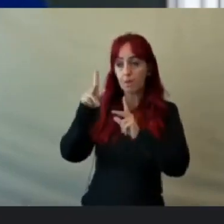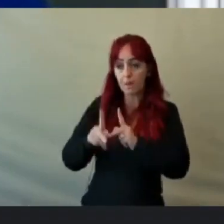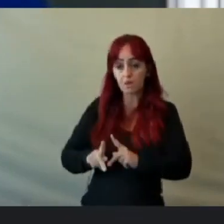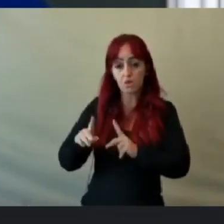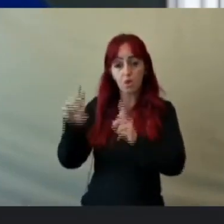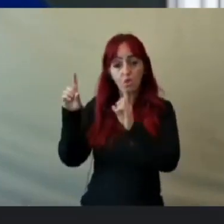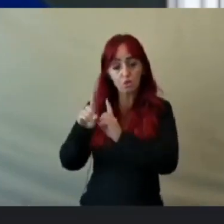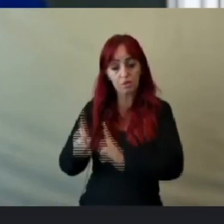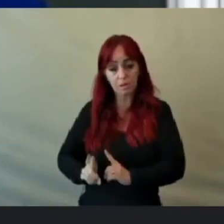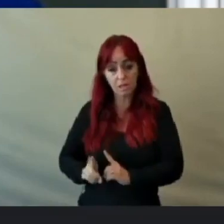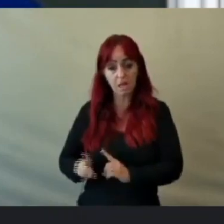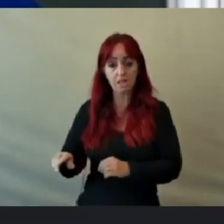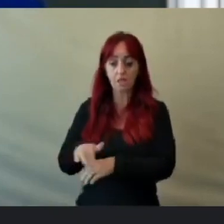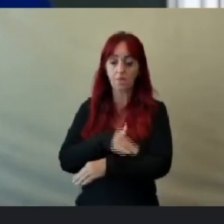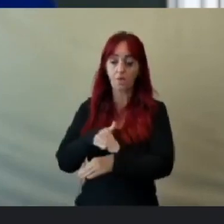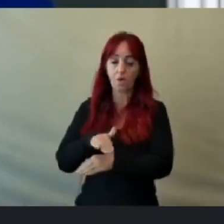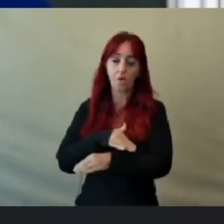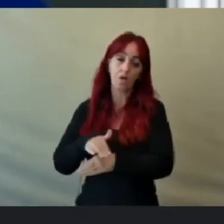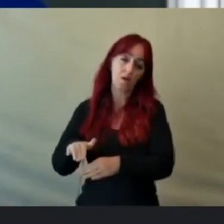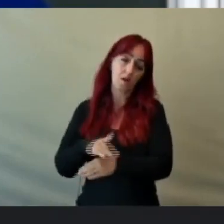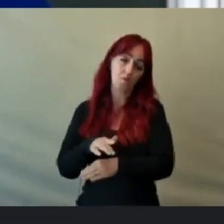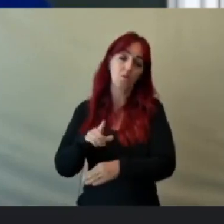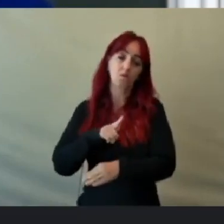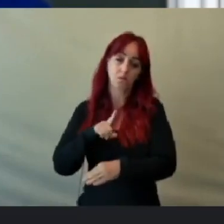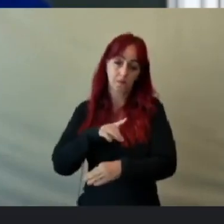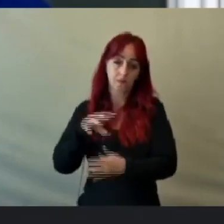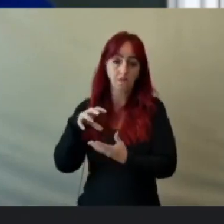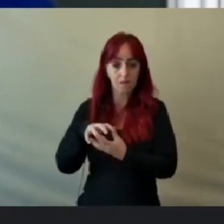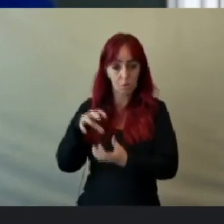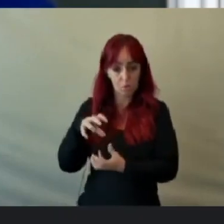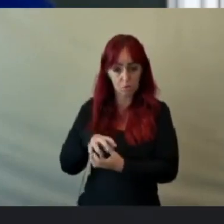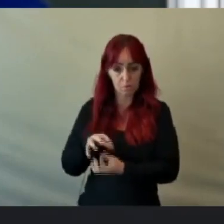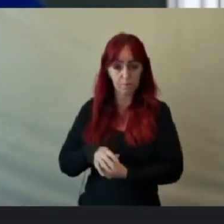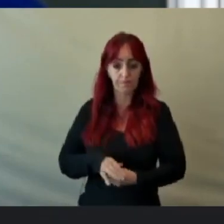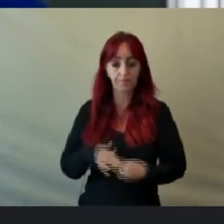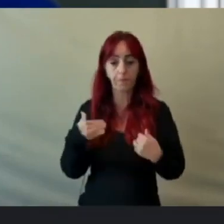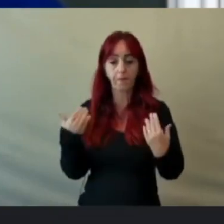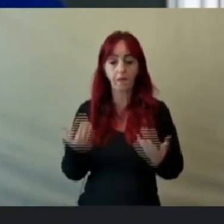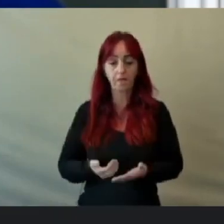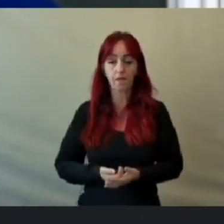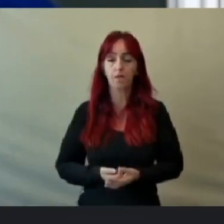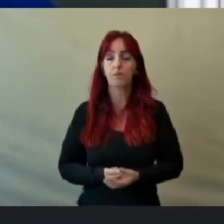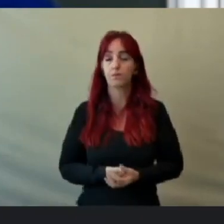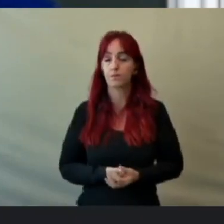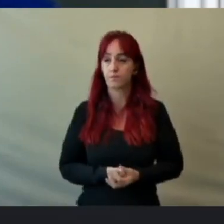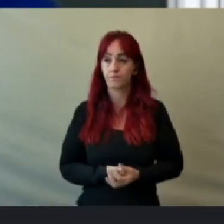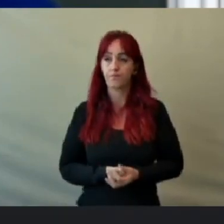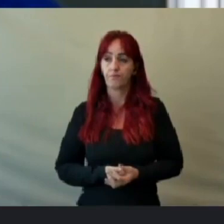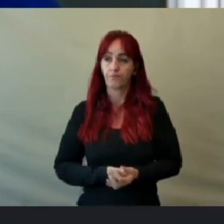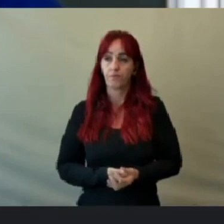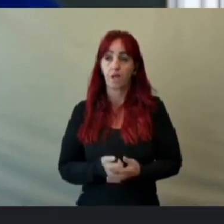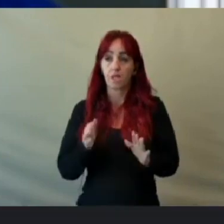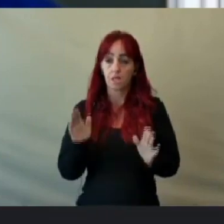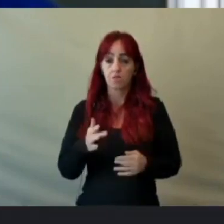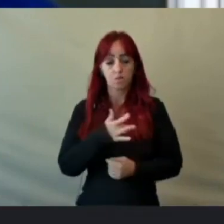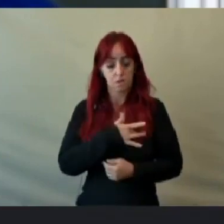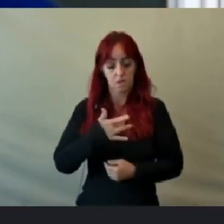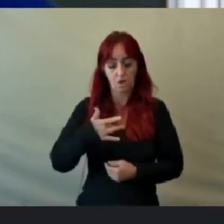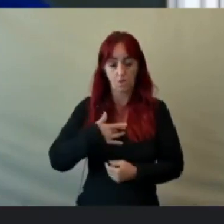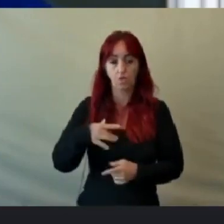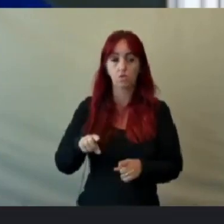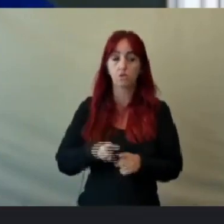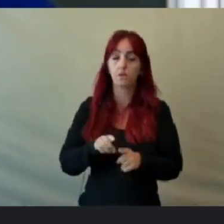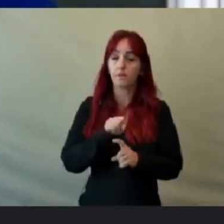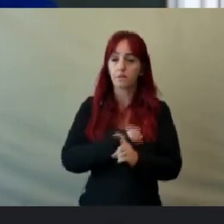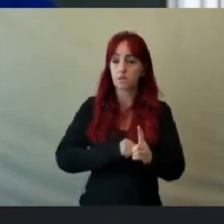idosas então o serviço como tanto os da saúde como os da assistência social da maneira que eles estão